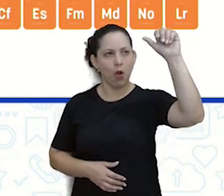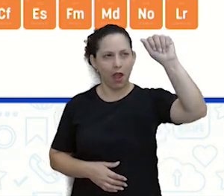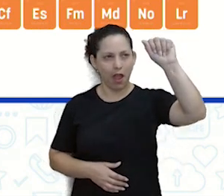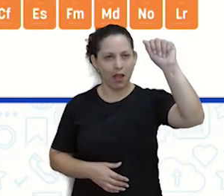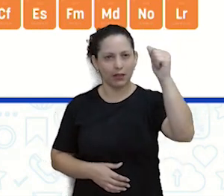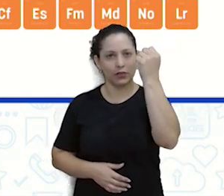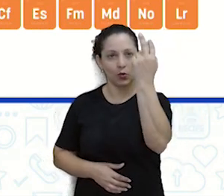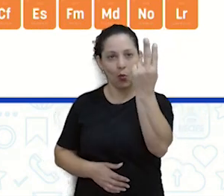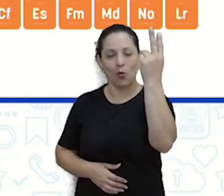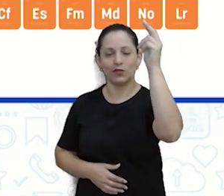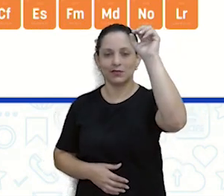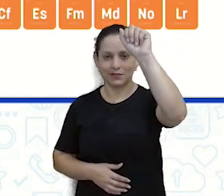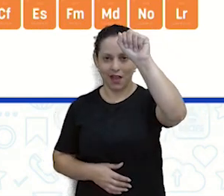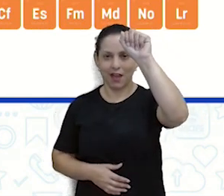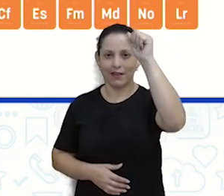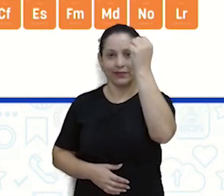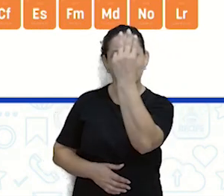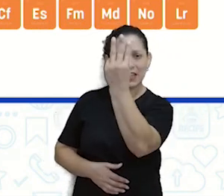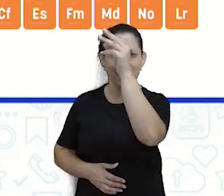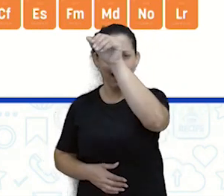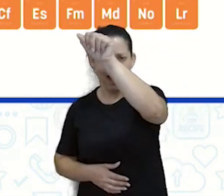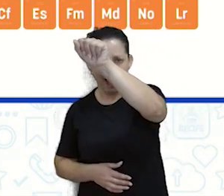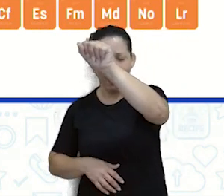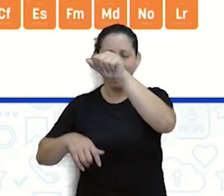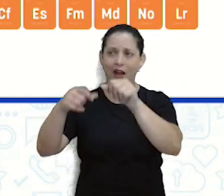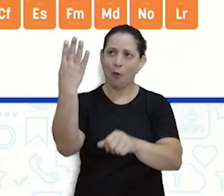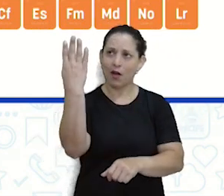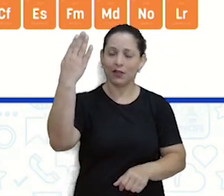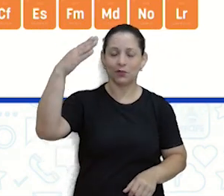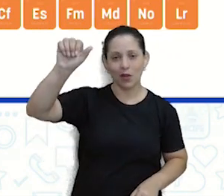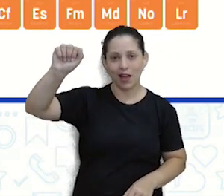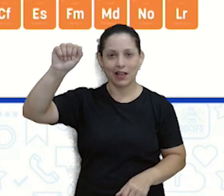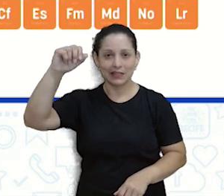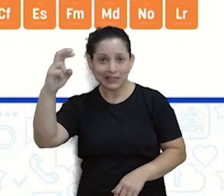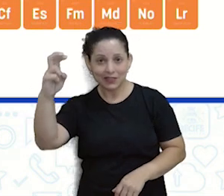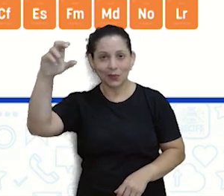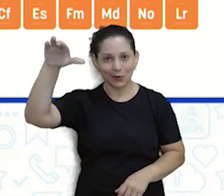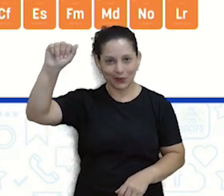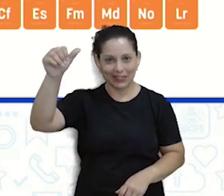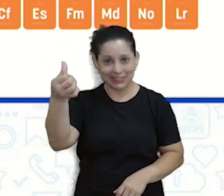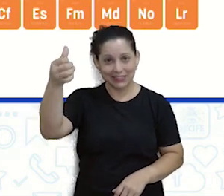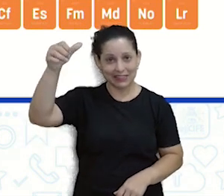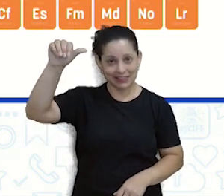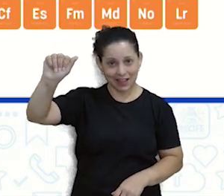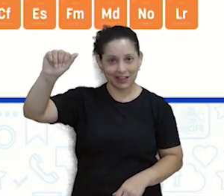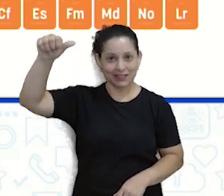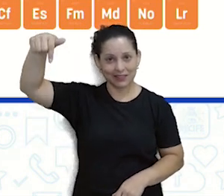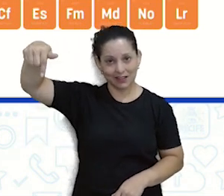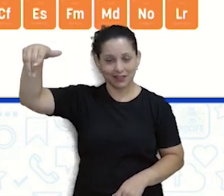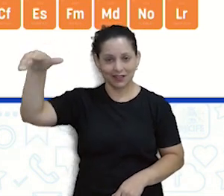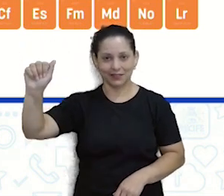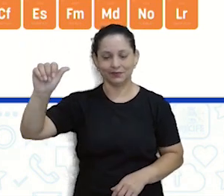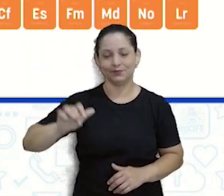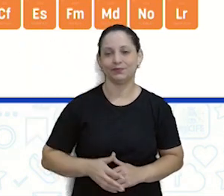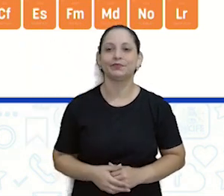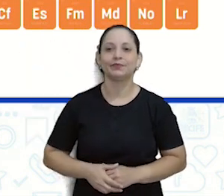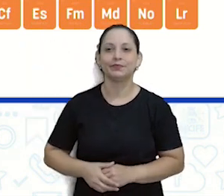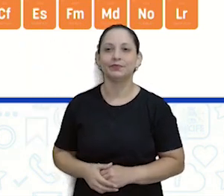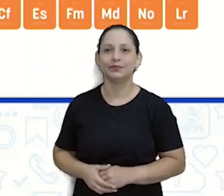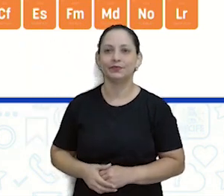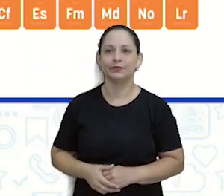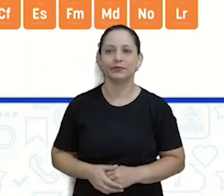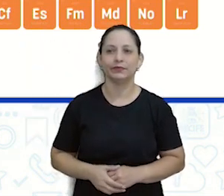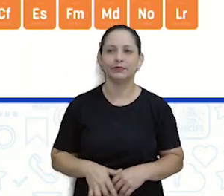2A, 3A, 4A, 5A, 6A e 7A, tá certo? Estão vendo aí em cima, né? Pronto. Então, por que